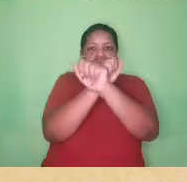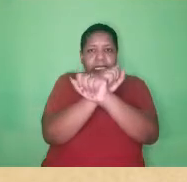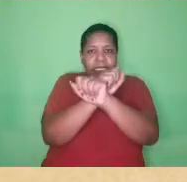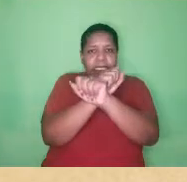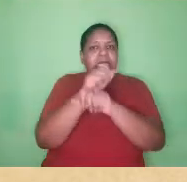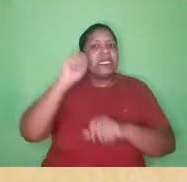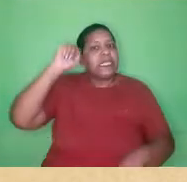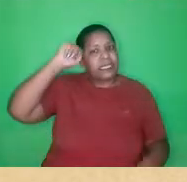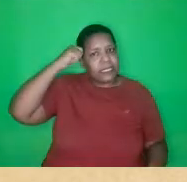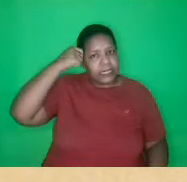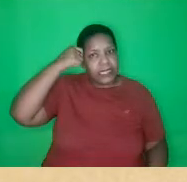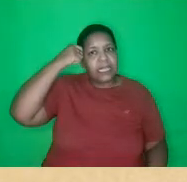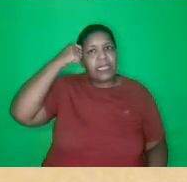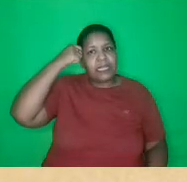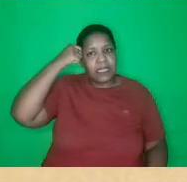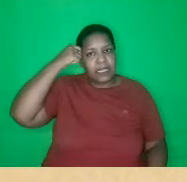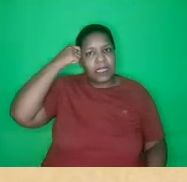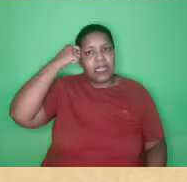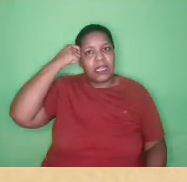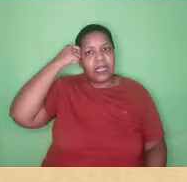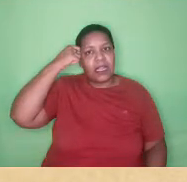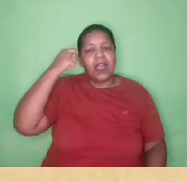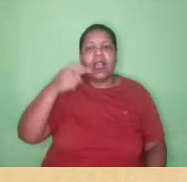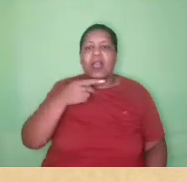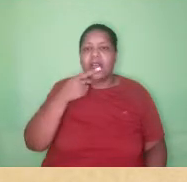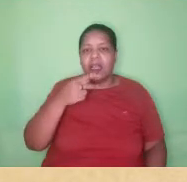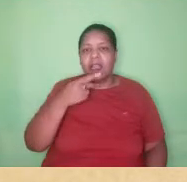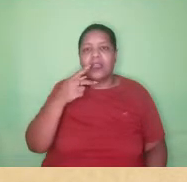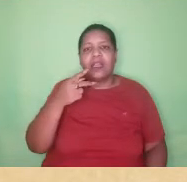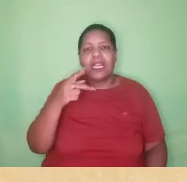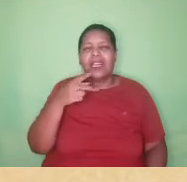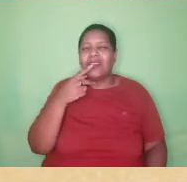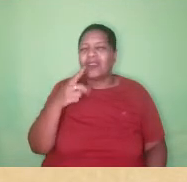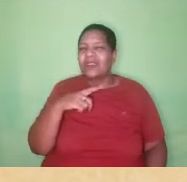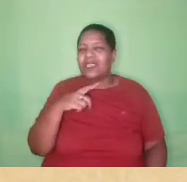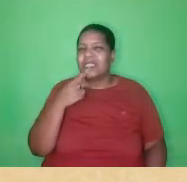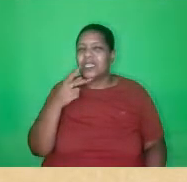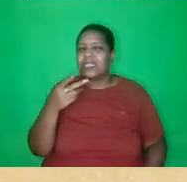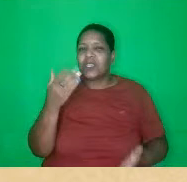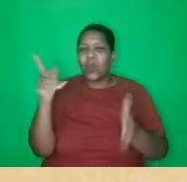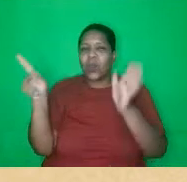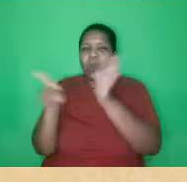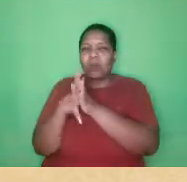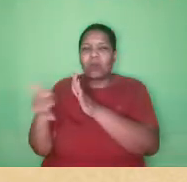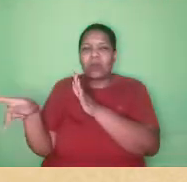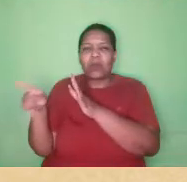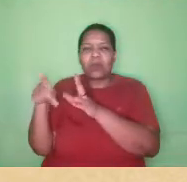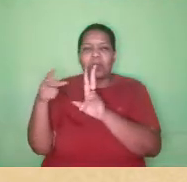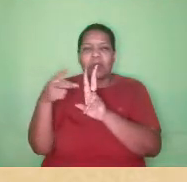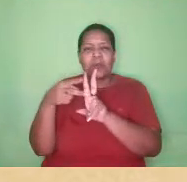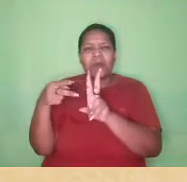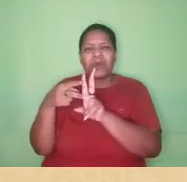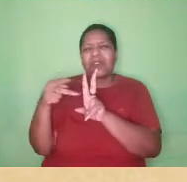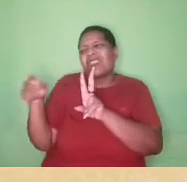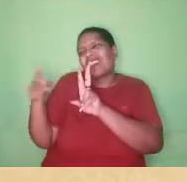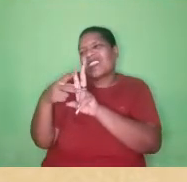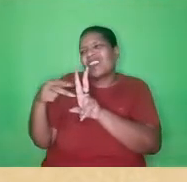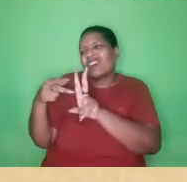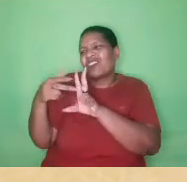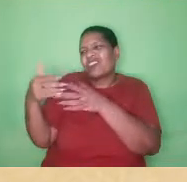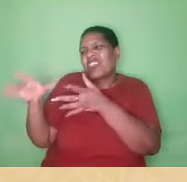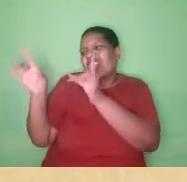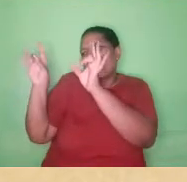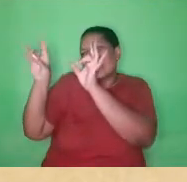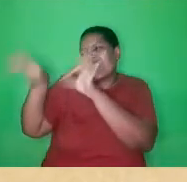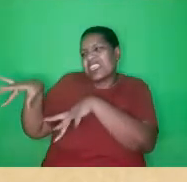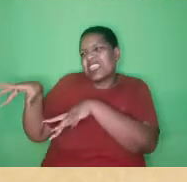há imagens que são, inclusive, preconceituosas com relação ao próprio indígena. Ah, os índios não resistiram à